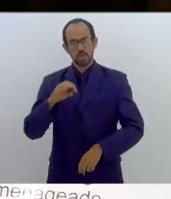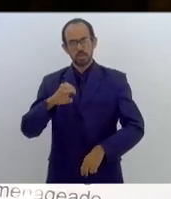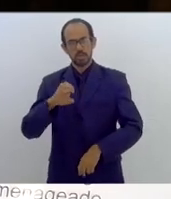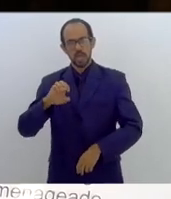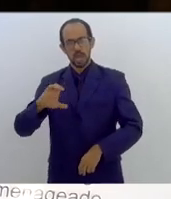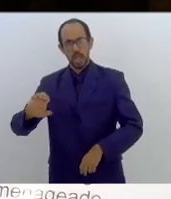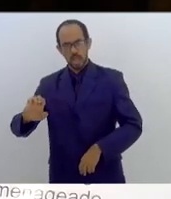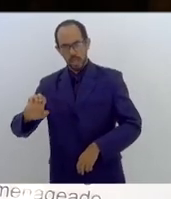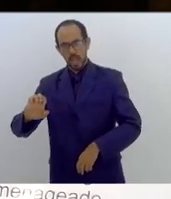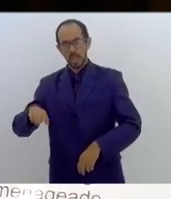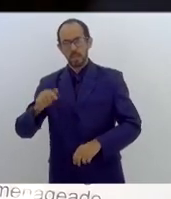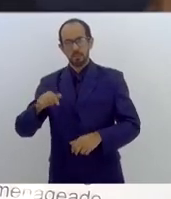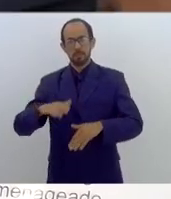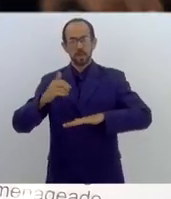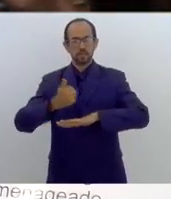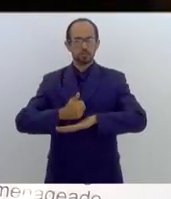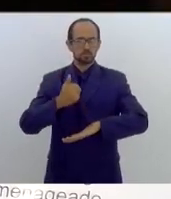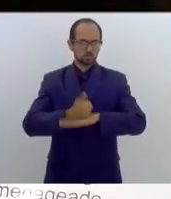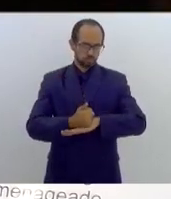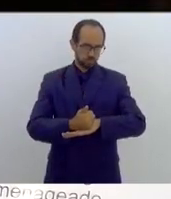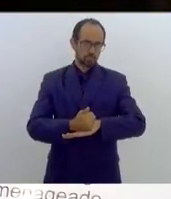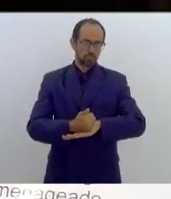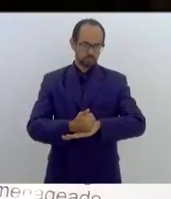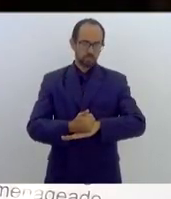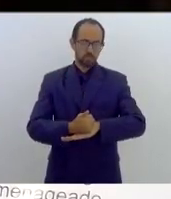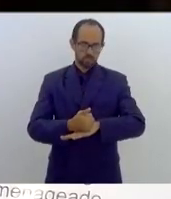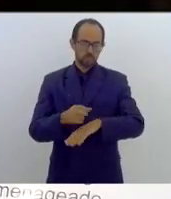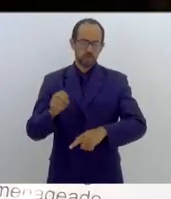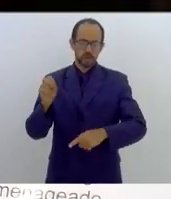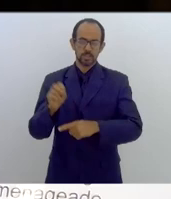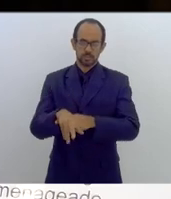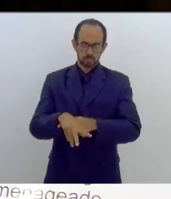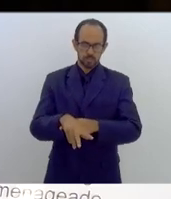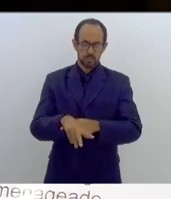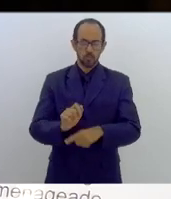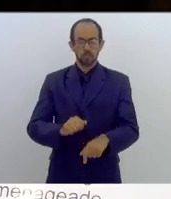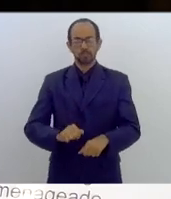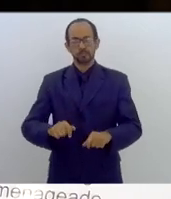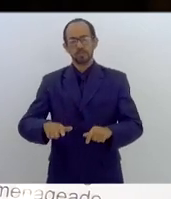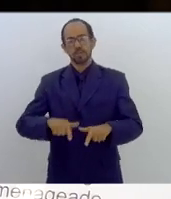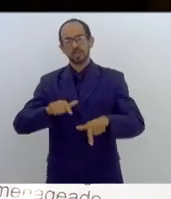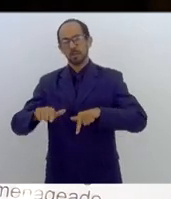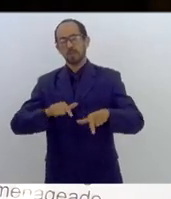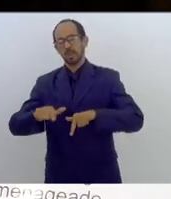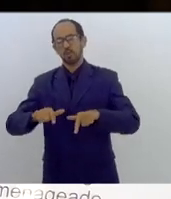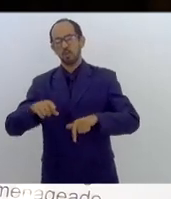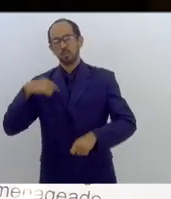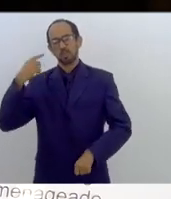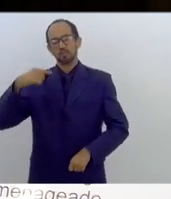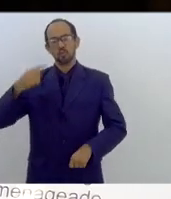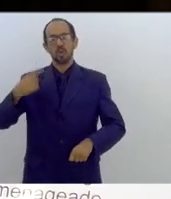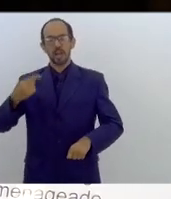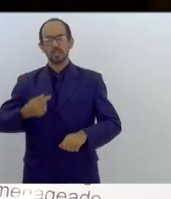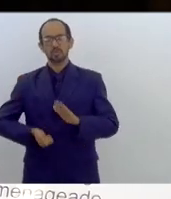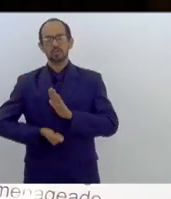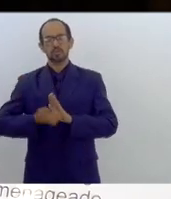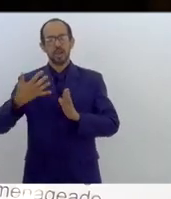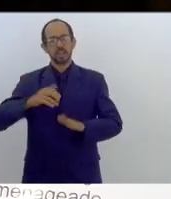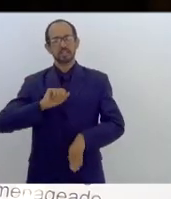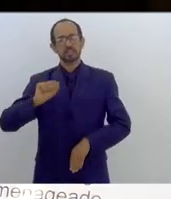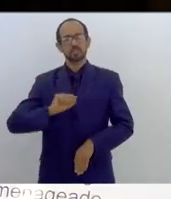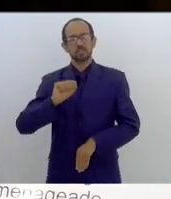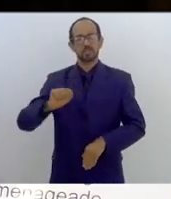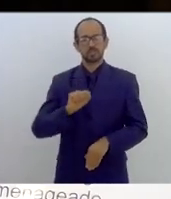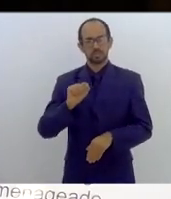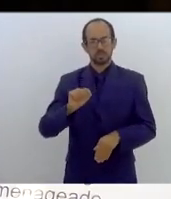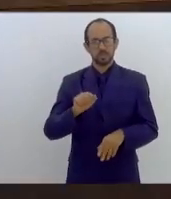nas carreiras respectivas. Atuou como advogado de diversas associações, tais como a